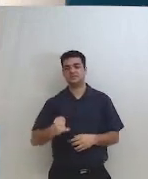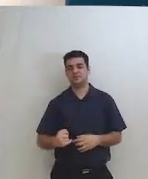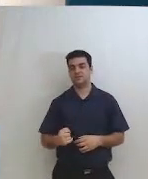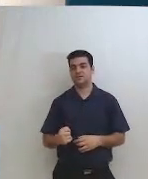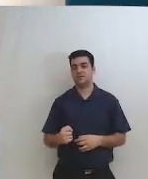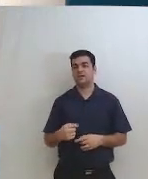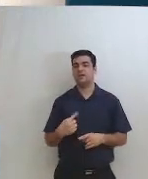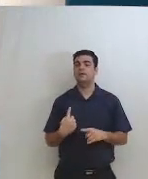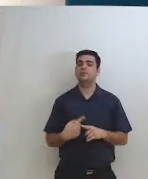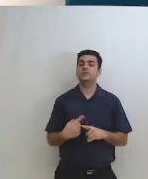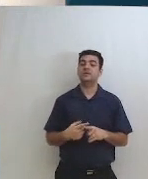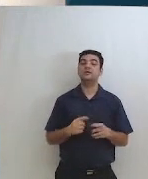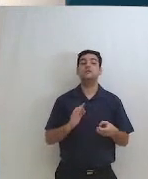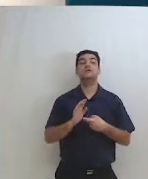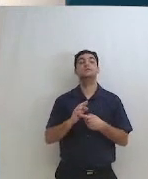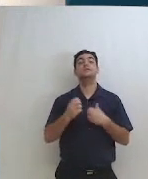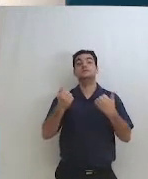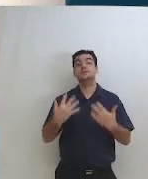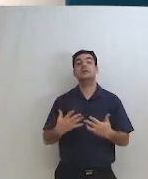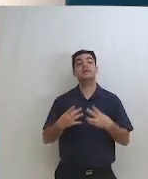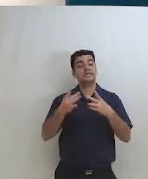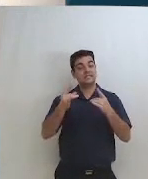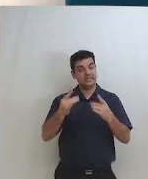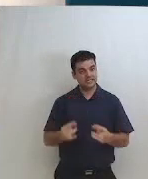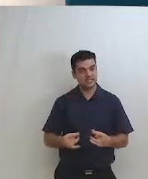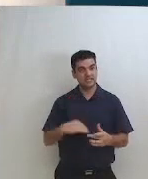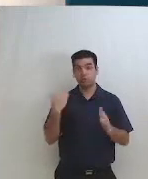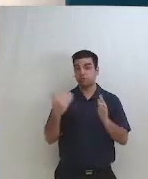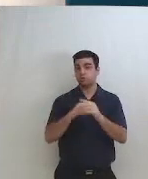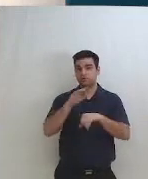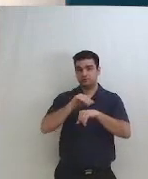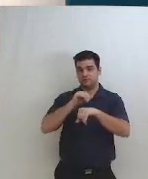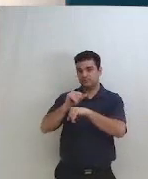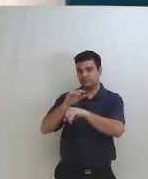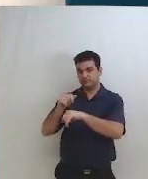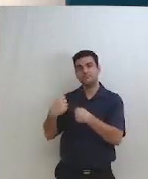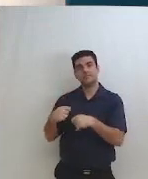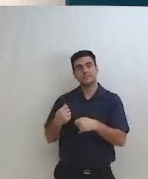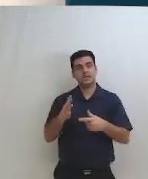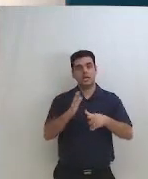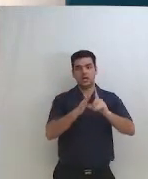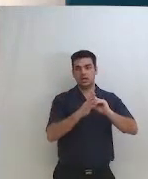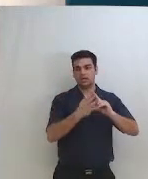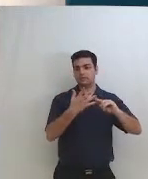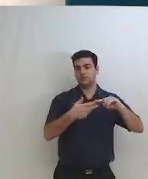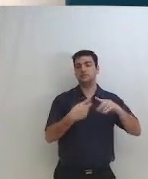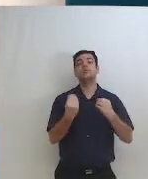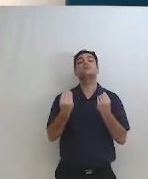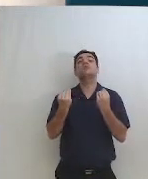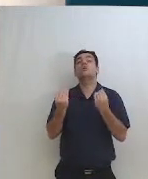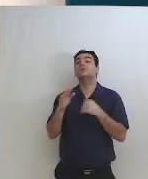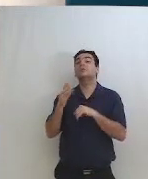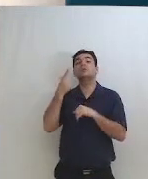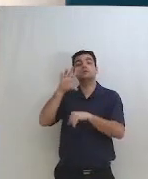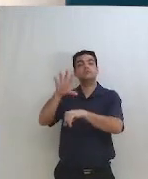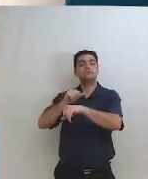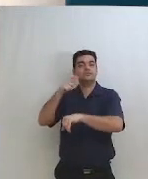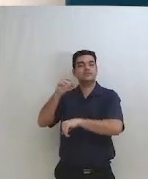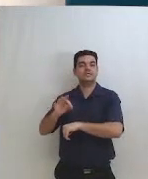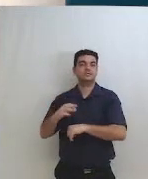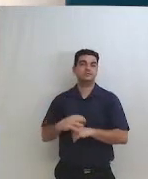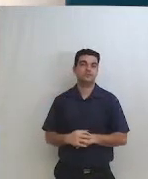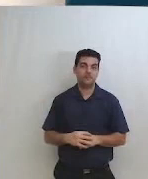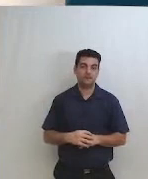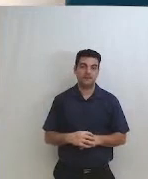dizer que estão presentes os requisitos. E tem indícios, porque senão não poderia fazer a pronúncia. Né? E não me parece